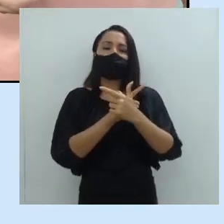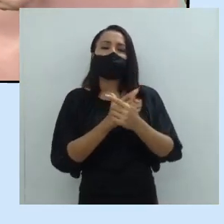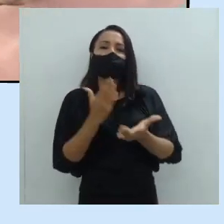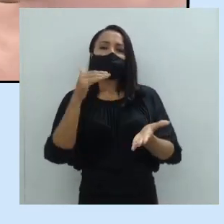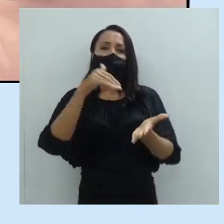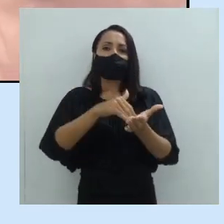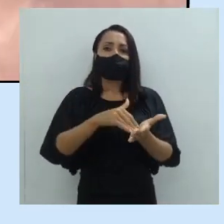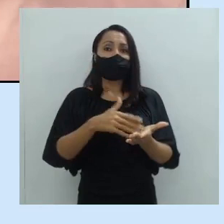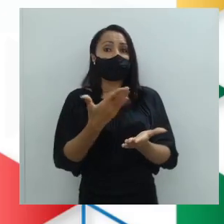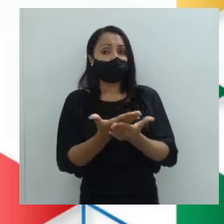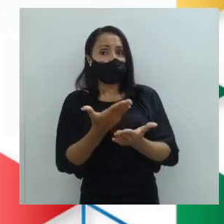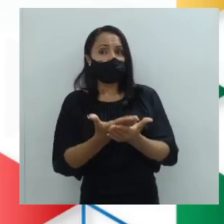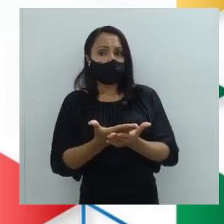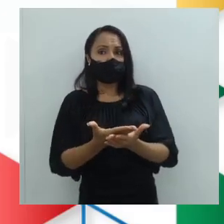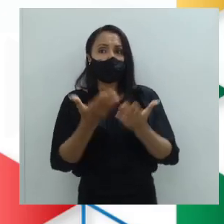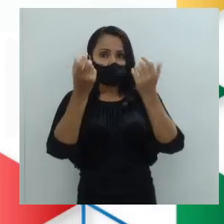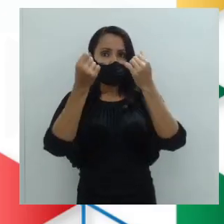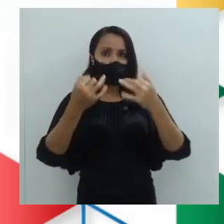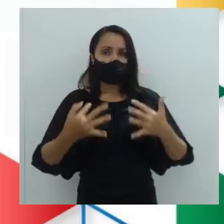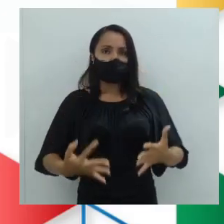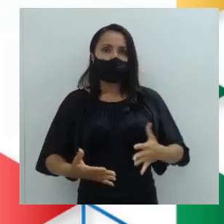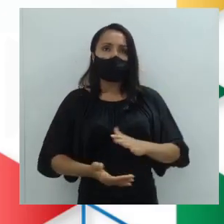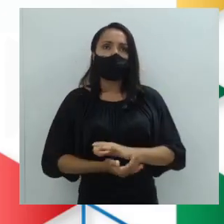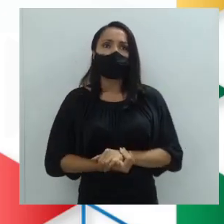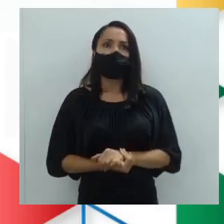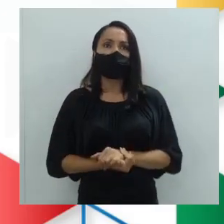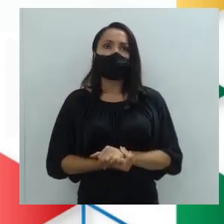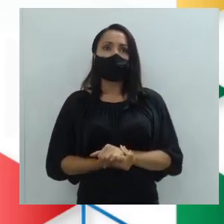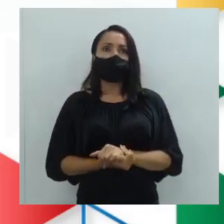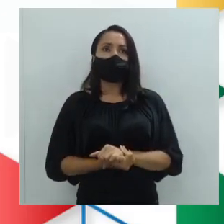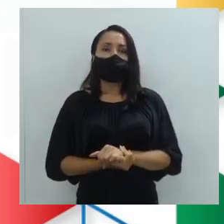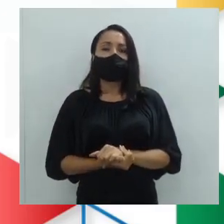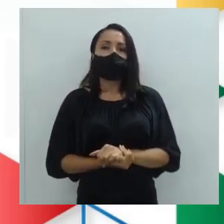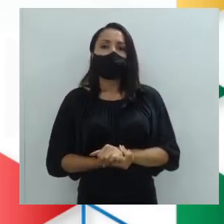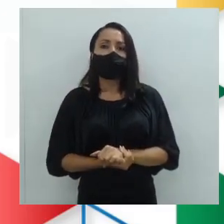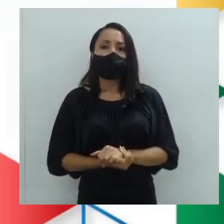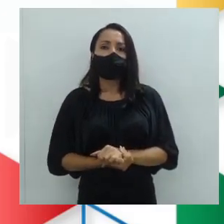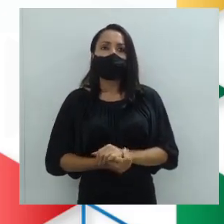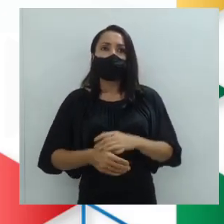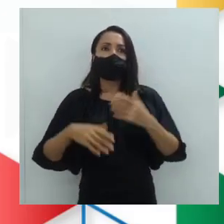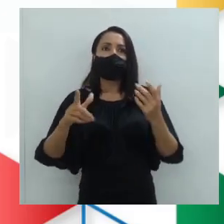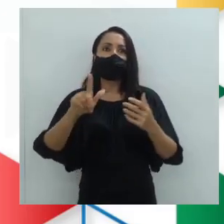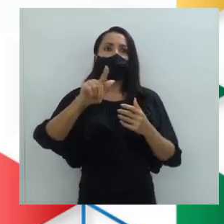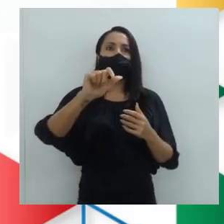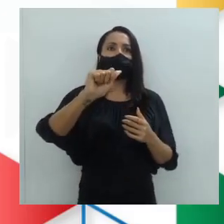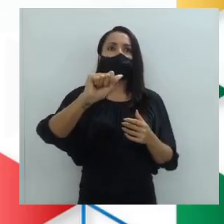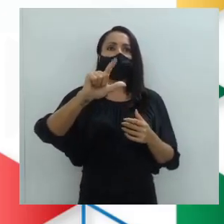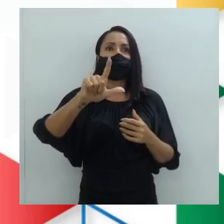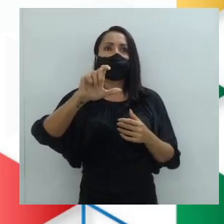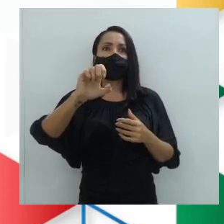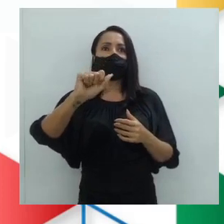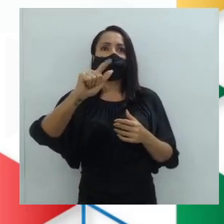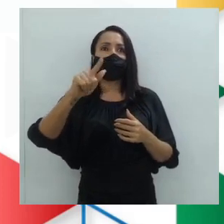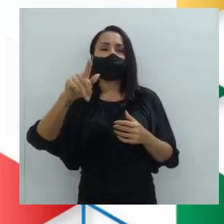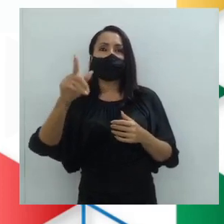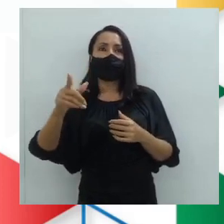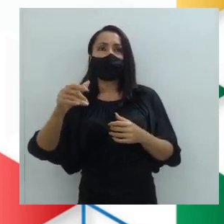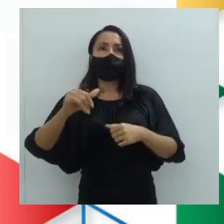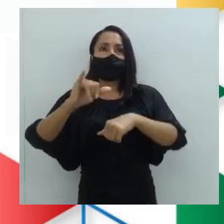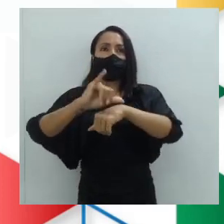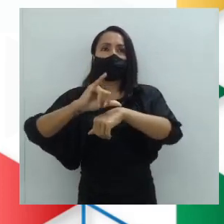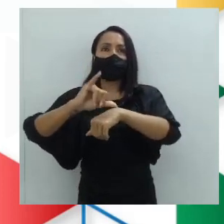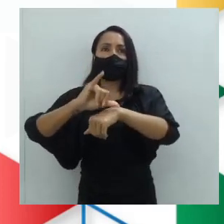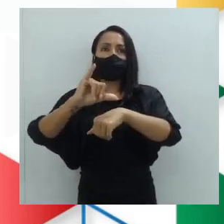de hoje. Então aqui, olhem só mais uma vez, do Galeão ao centro, uma